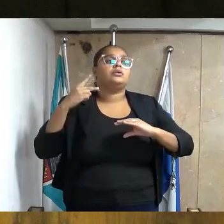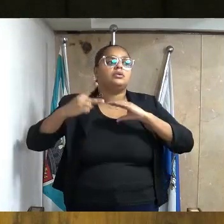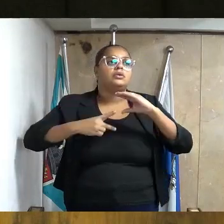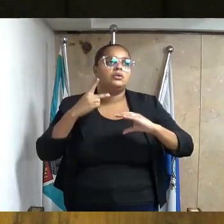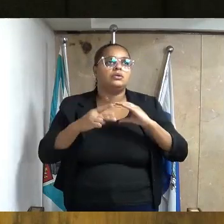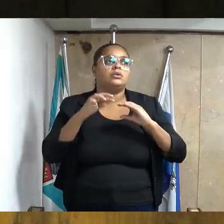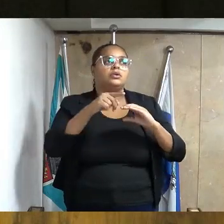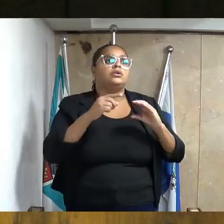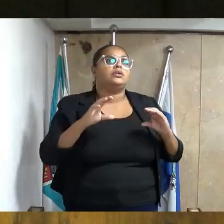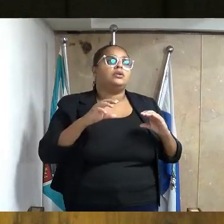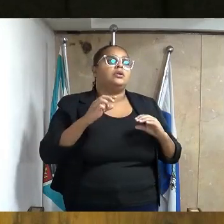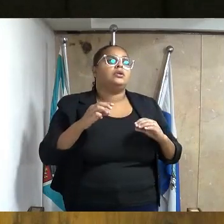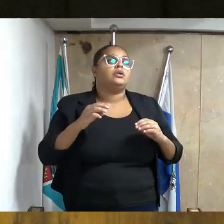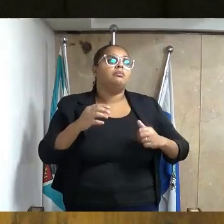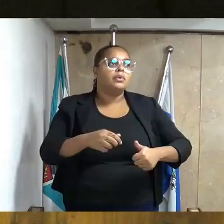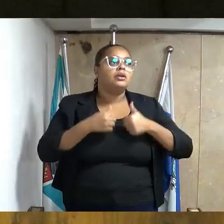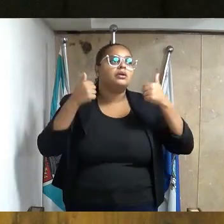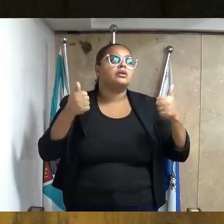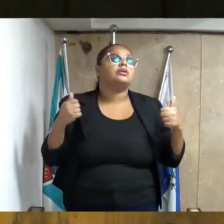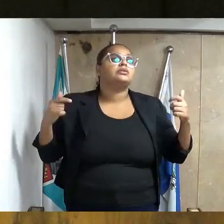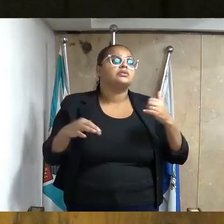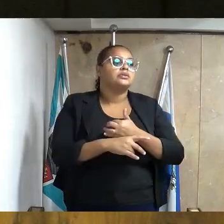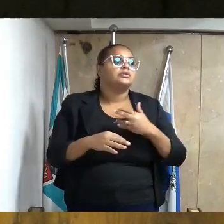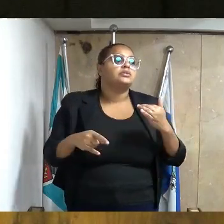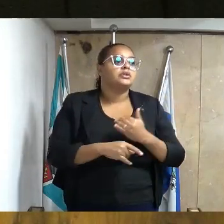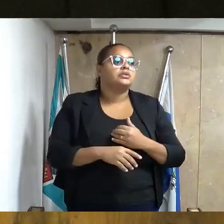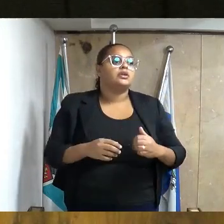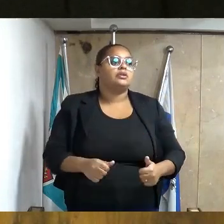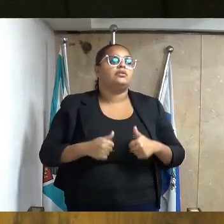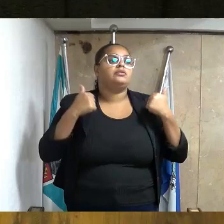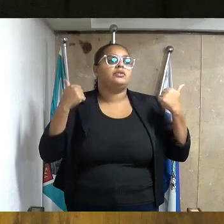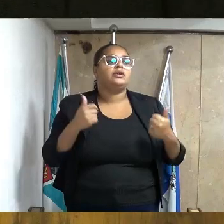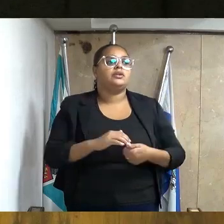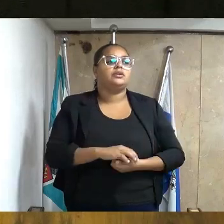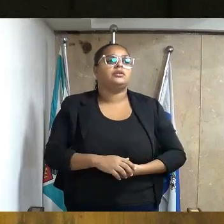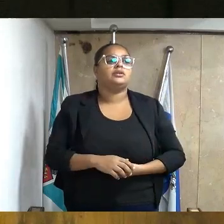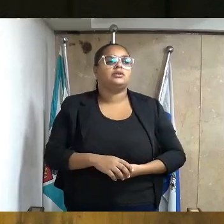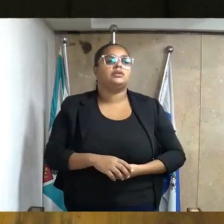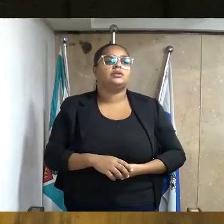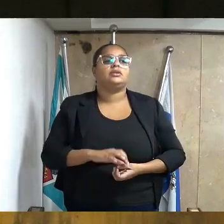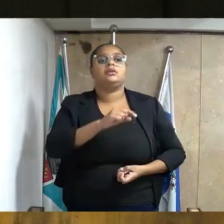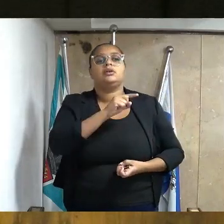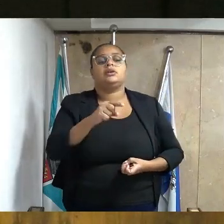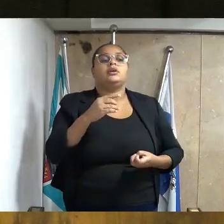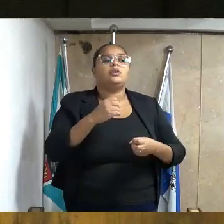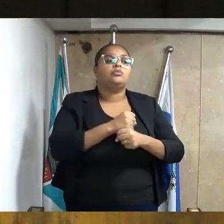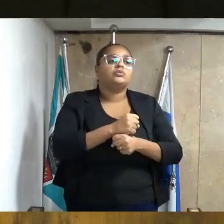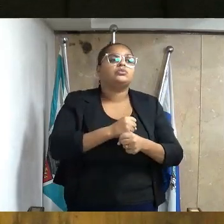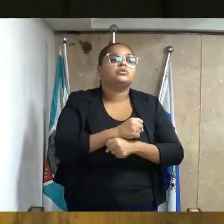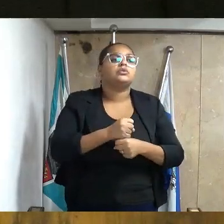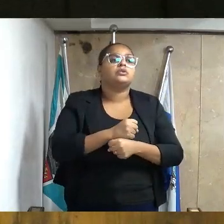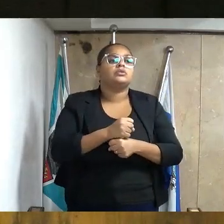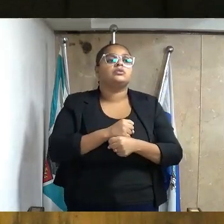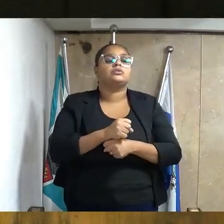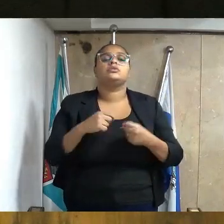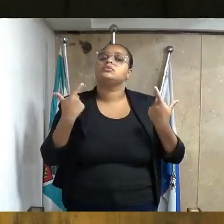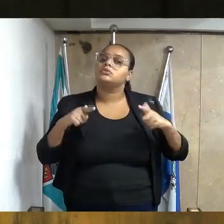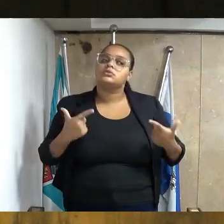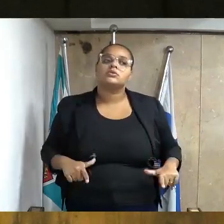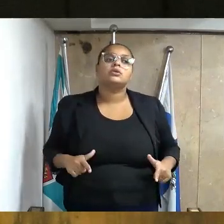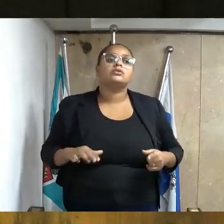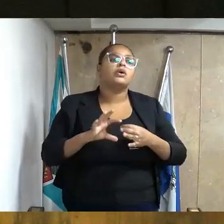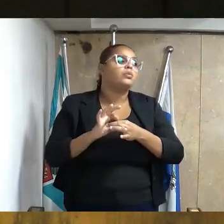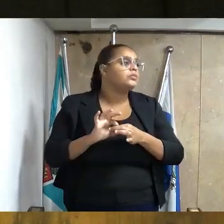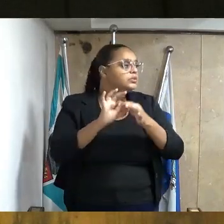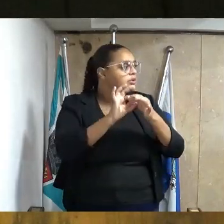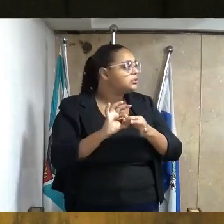para melhorar a qualidade de vida do cidadão dessa cidade. Há muitos anos nós não vemos uma Câmara